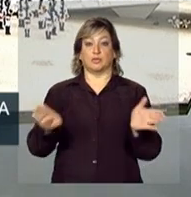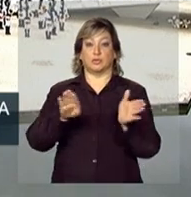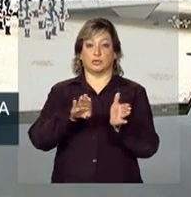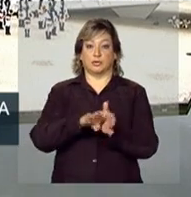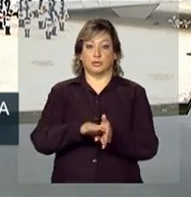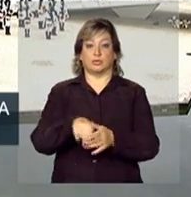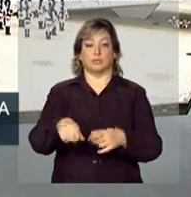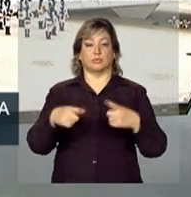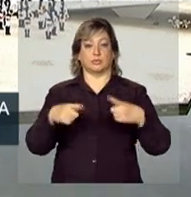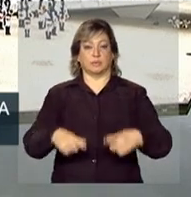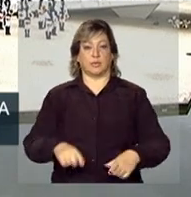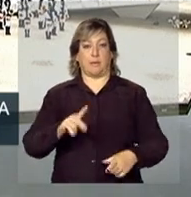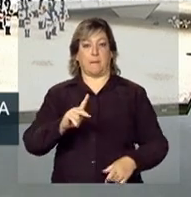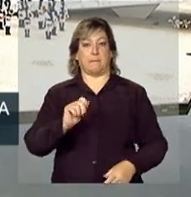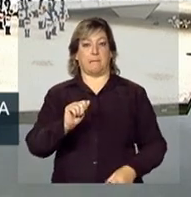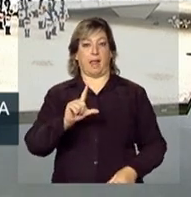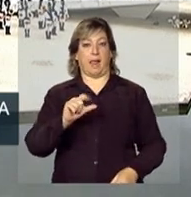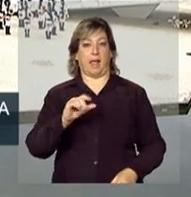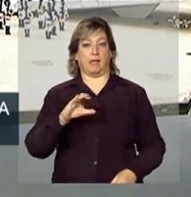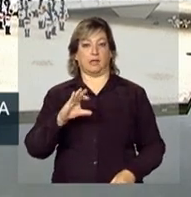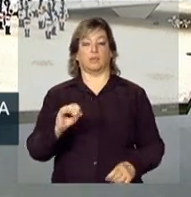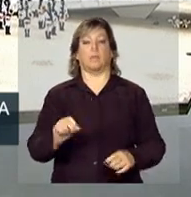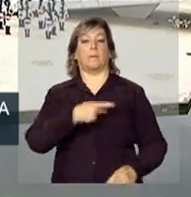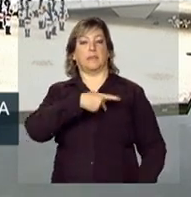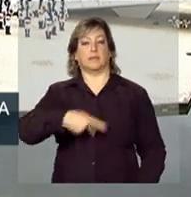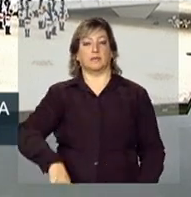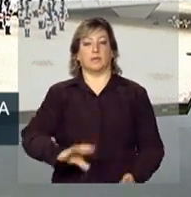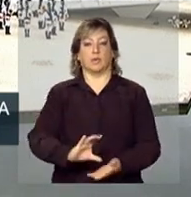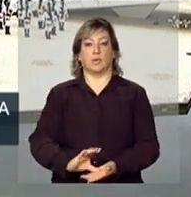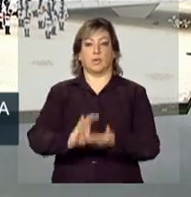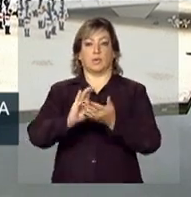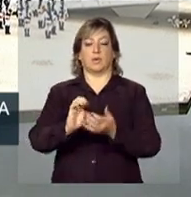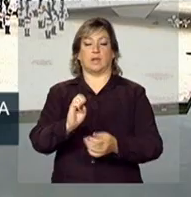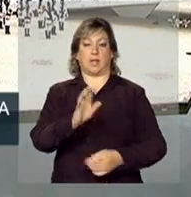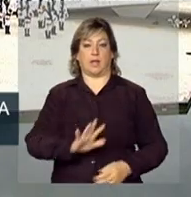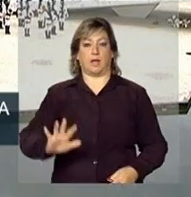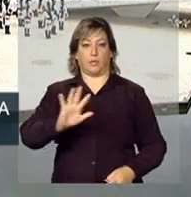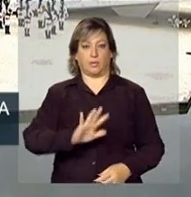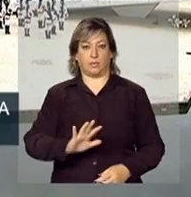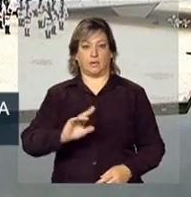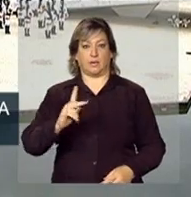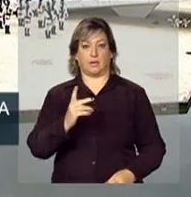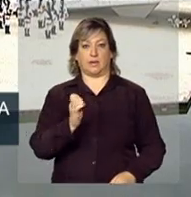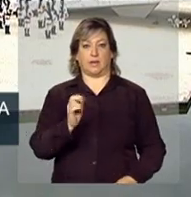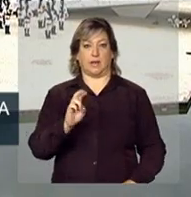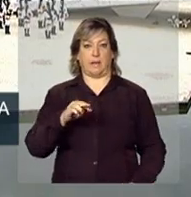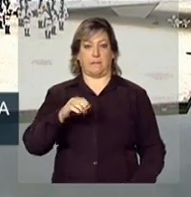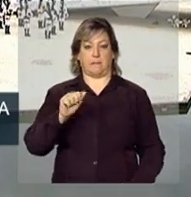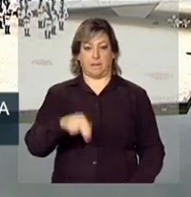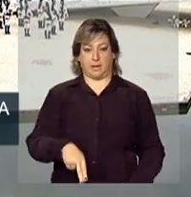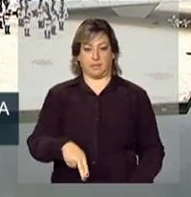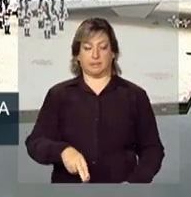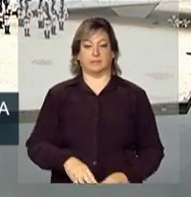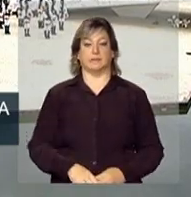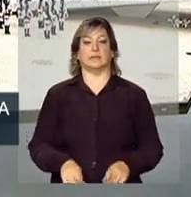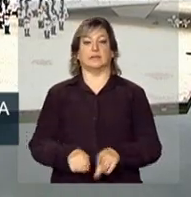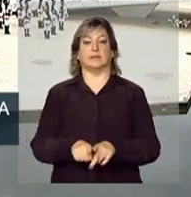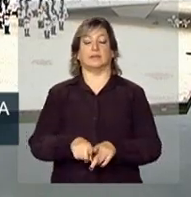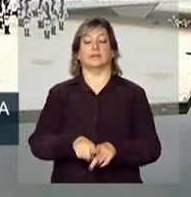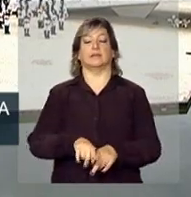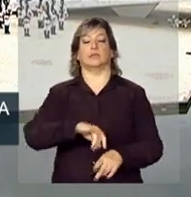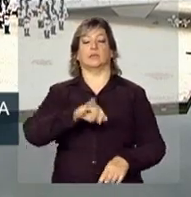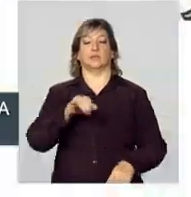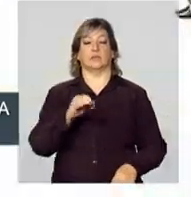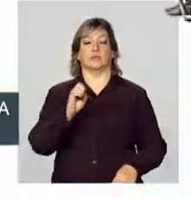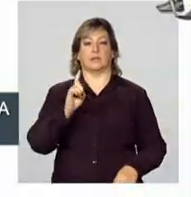Palácio do Planalto o presidente do conselho europeu her e